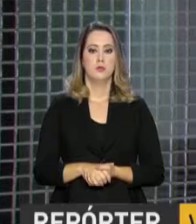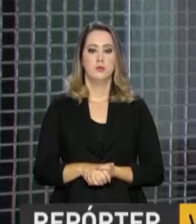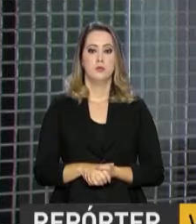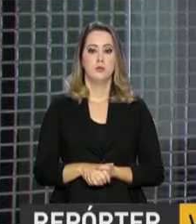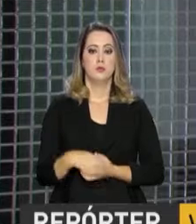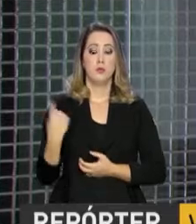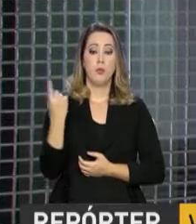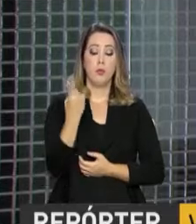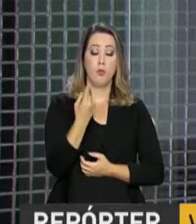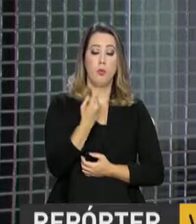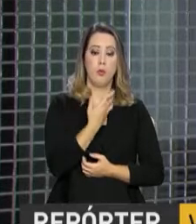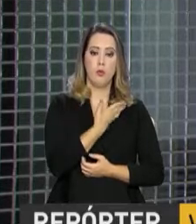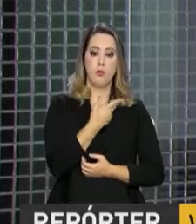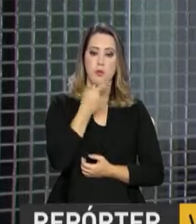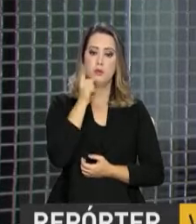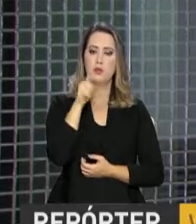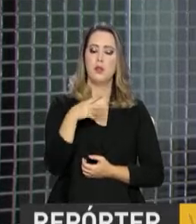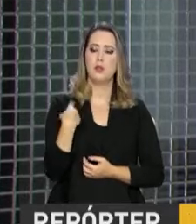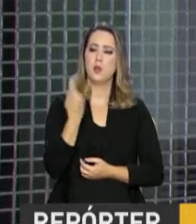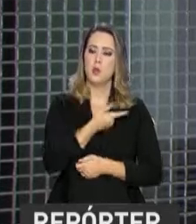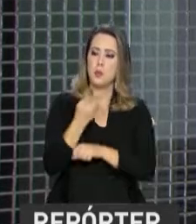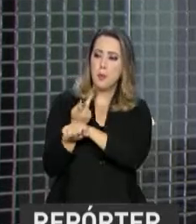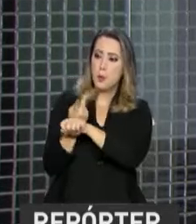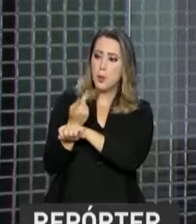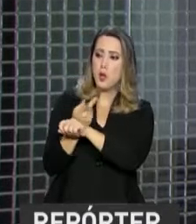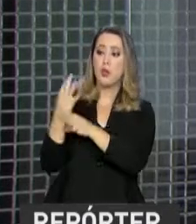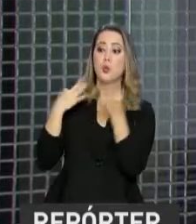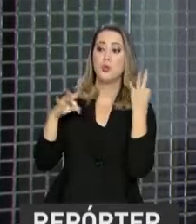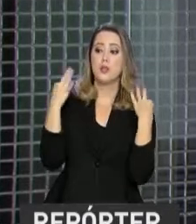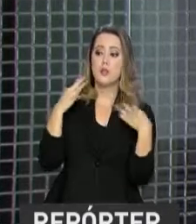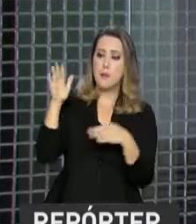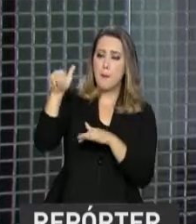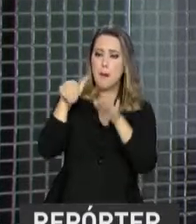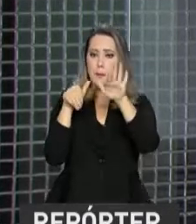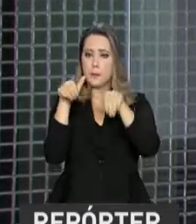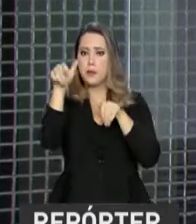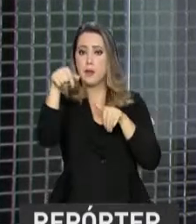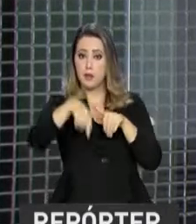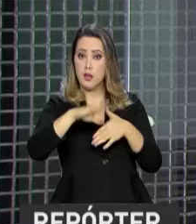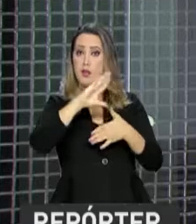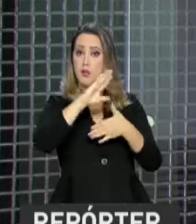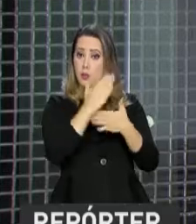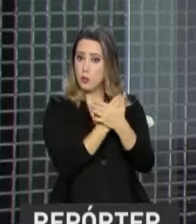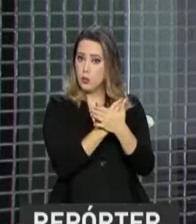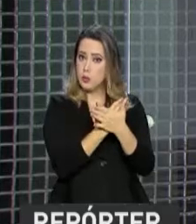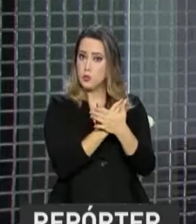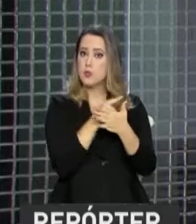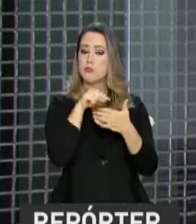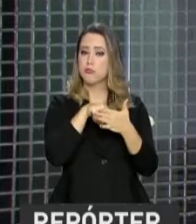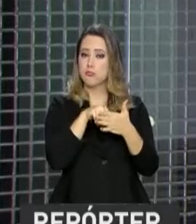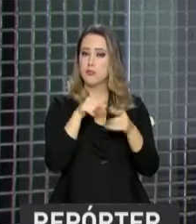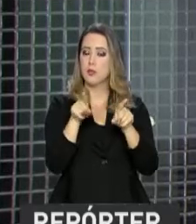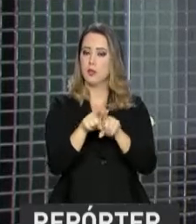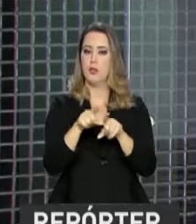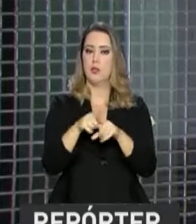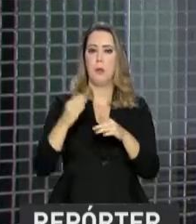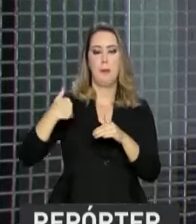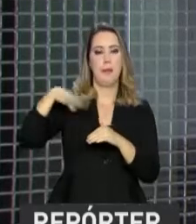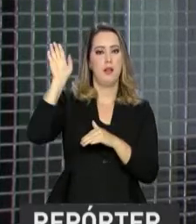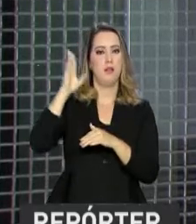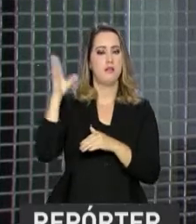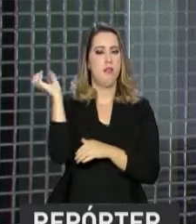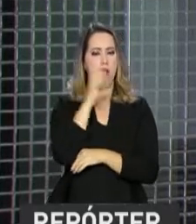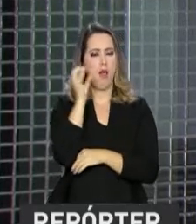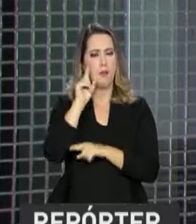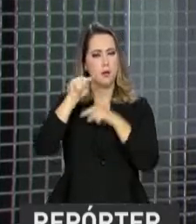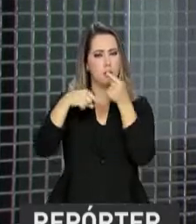buscar turistas, principalmente aqui na região do Mercosul, o que vai aumentar ainda por conta dos vistos eletrônicos que